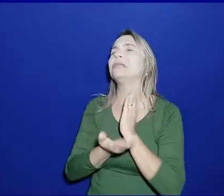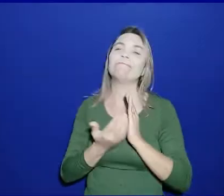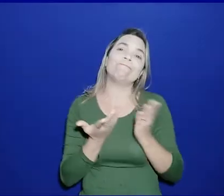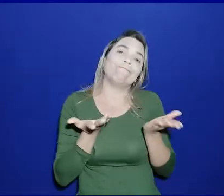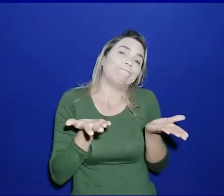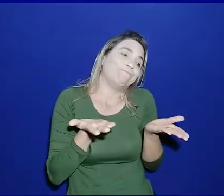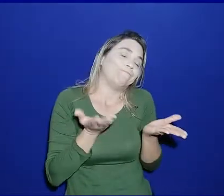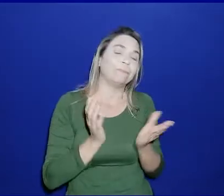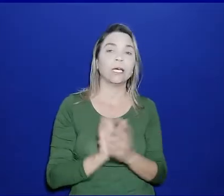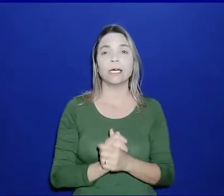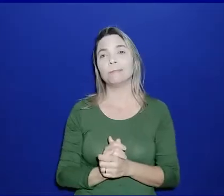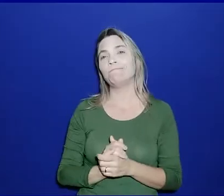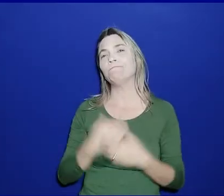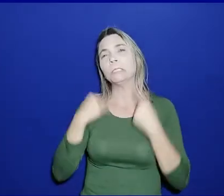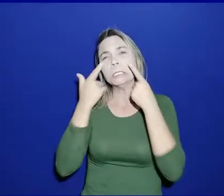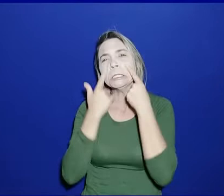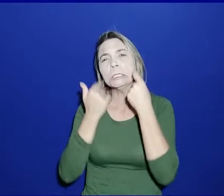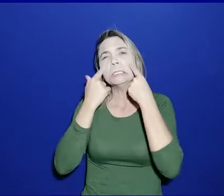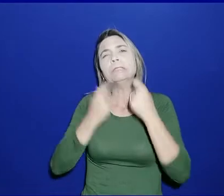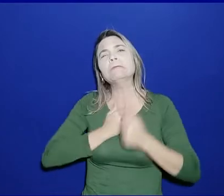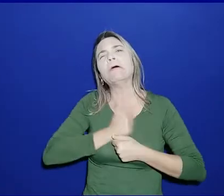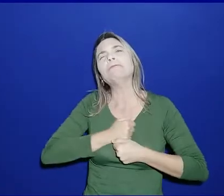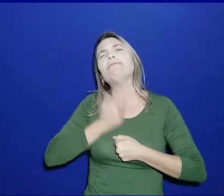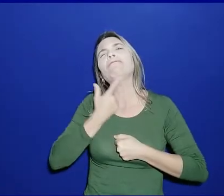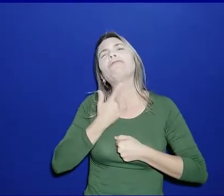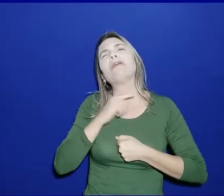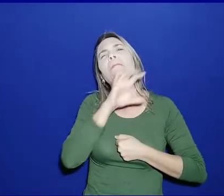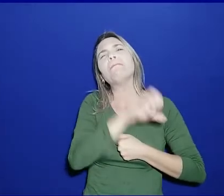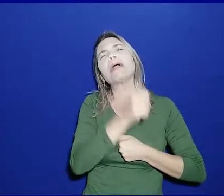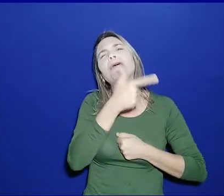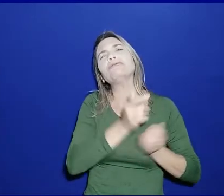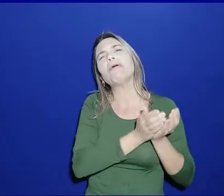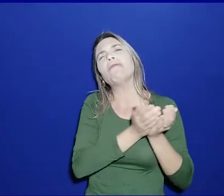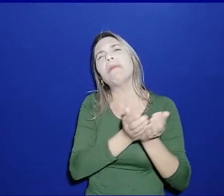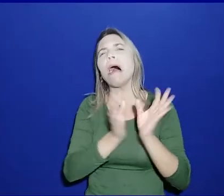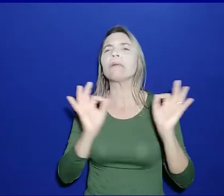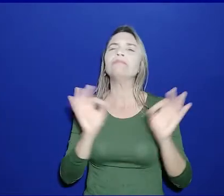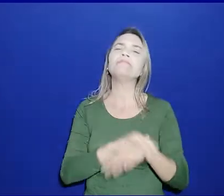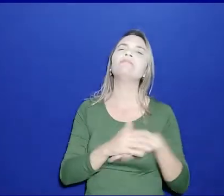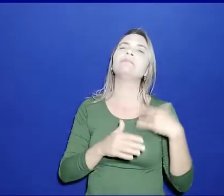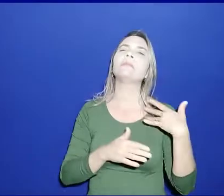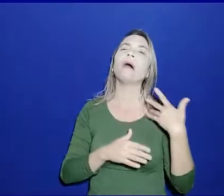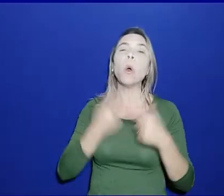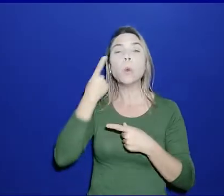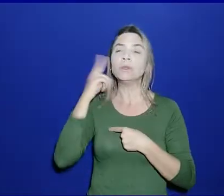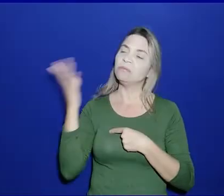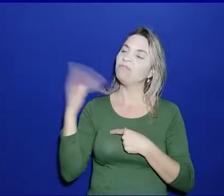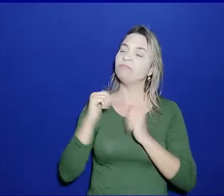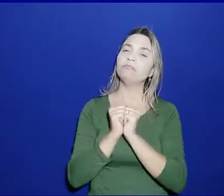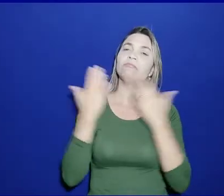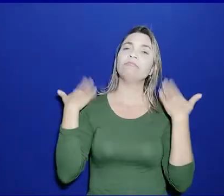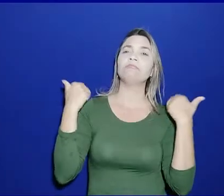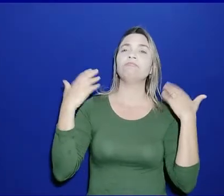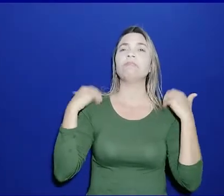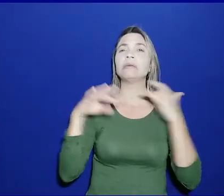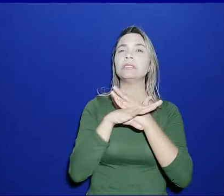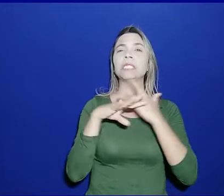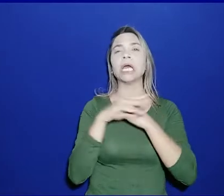cidade, com seu pai, ele viu na vitrine de uma loja de crianças, de brinquedos, aquele